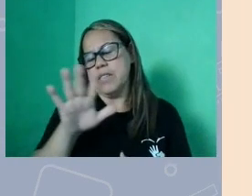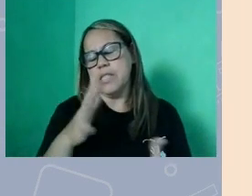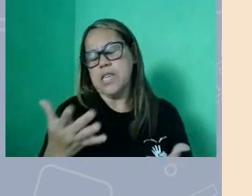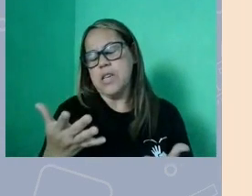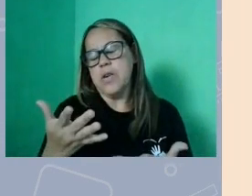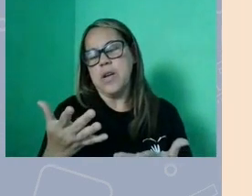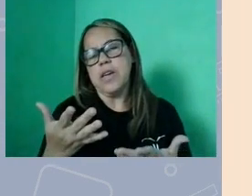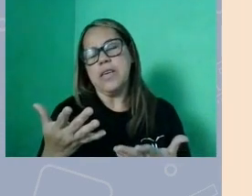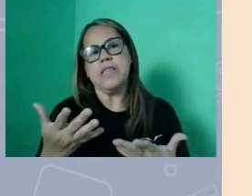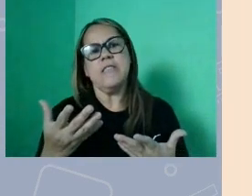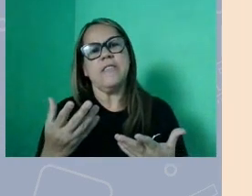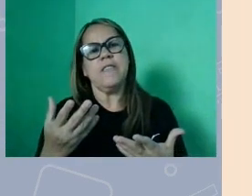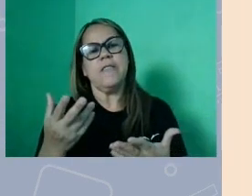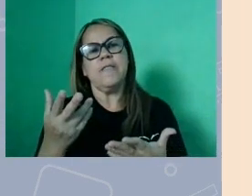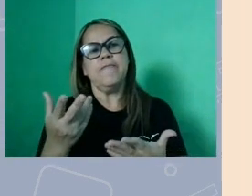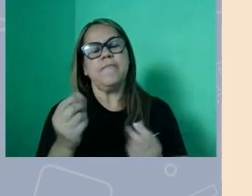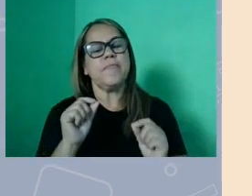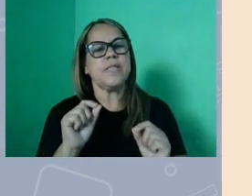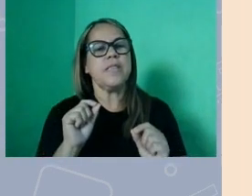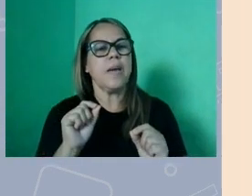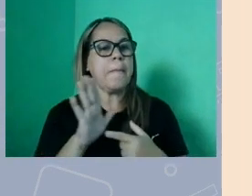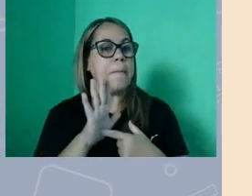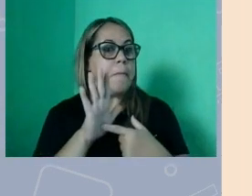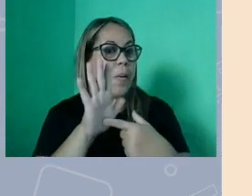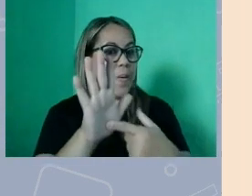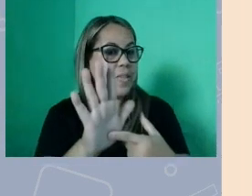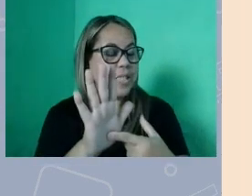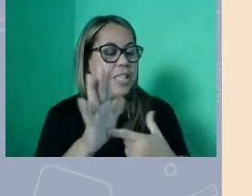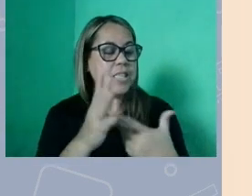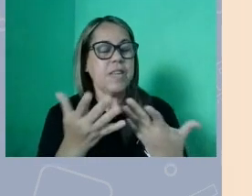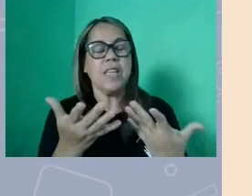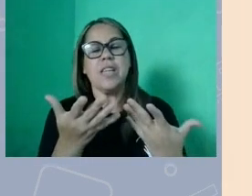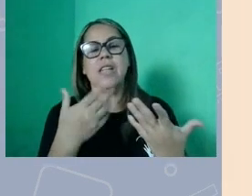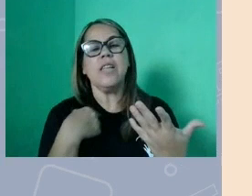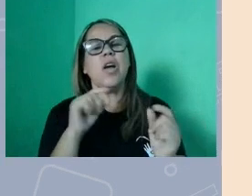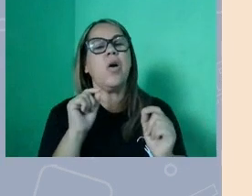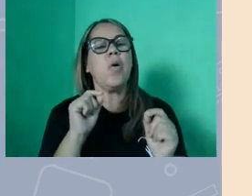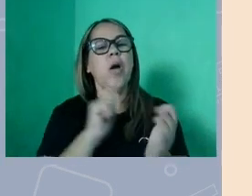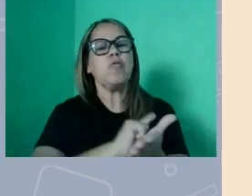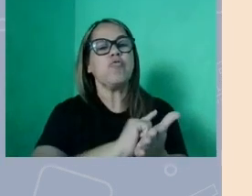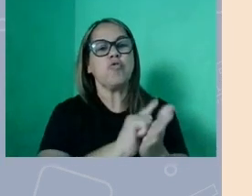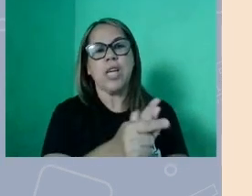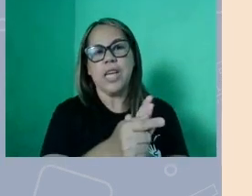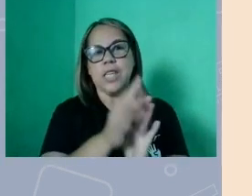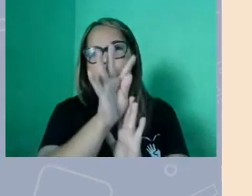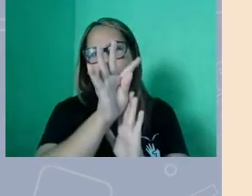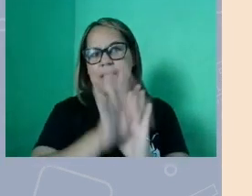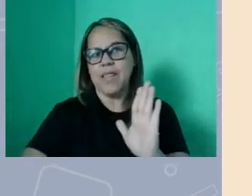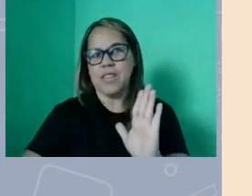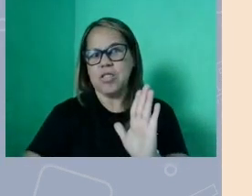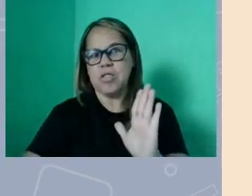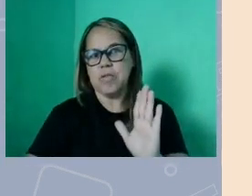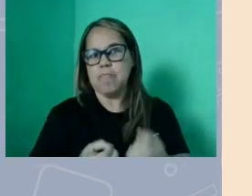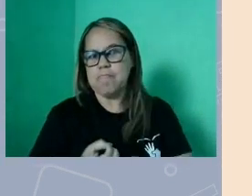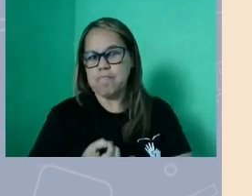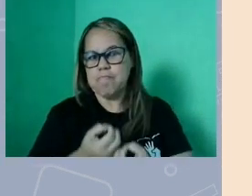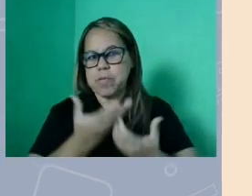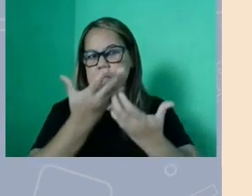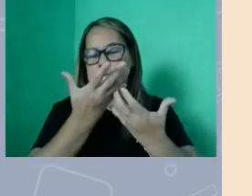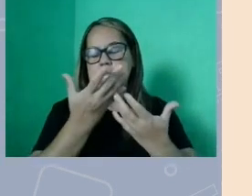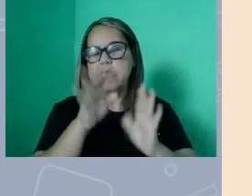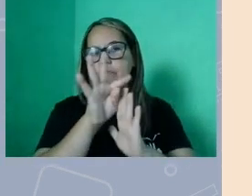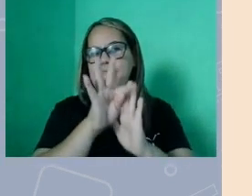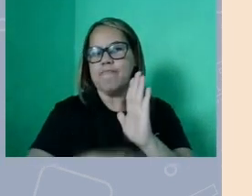é ilustrada ali na figura ela é um gênero textual né ela é uma forma de expressão textual